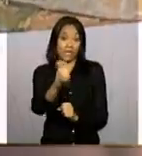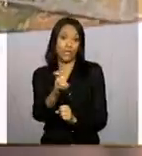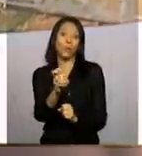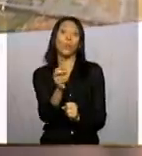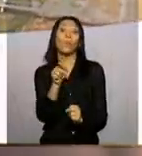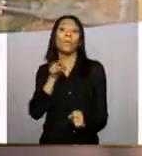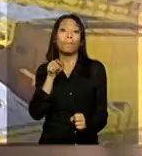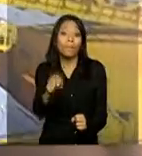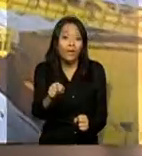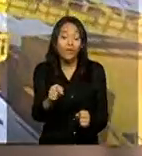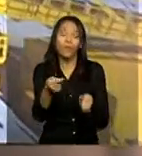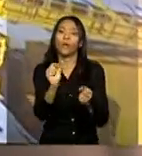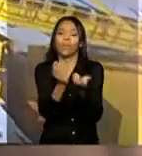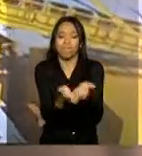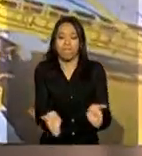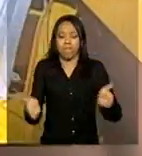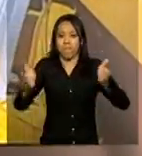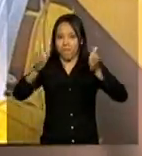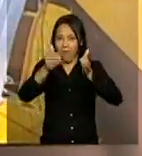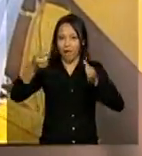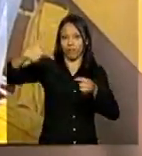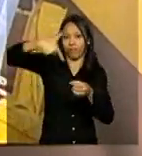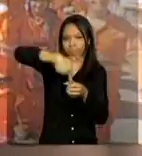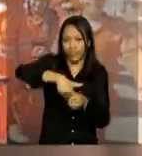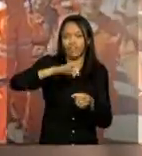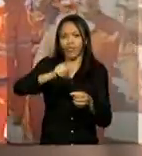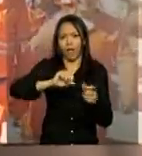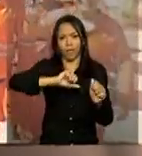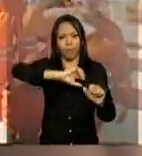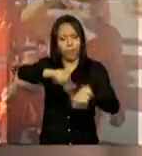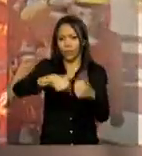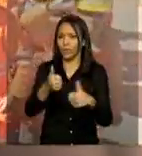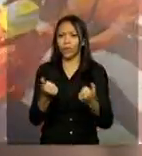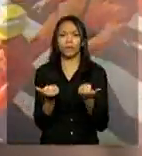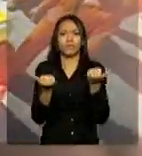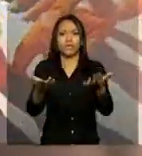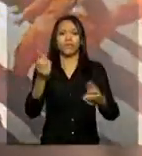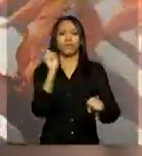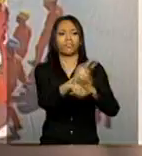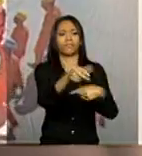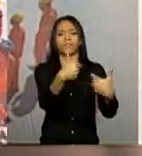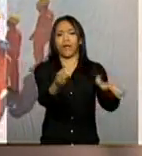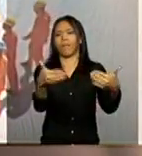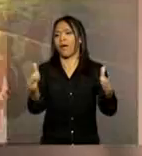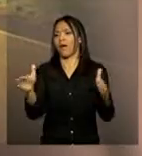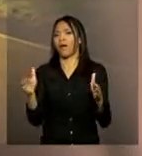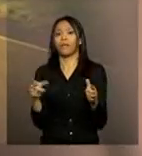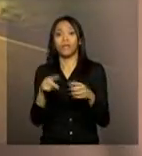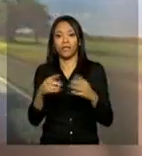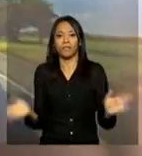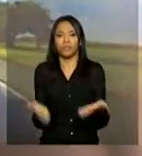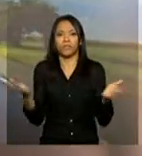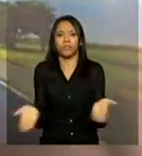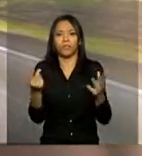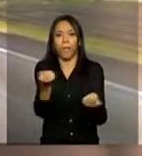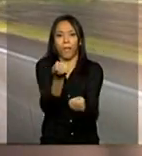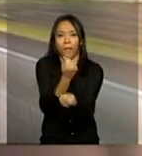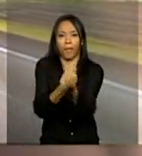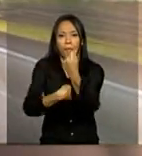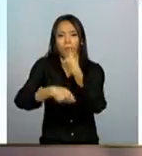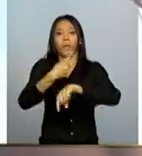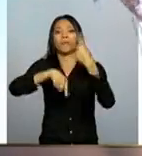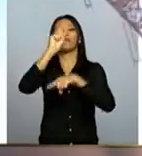petróleo por dia e já transformou a realidade da região, gerando empregos e movimentando a economia. Os investimentos